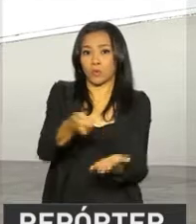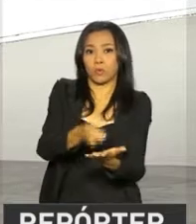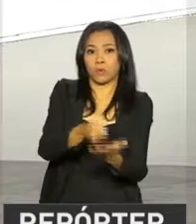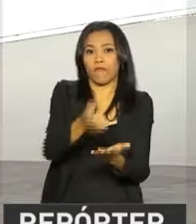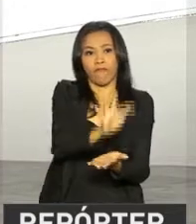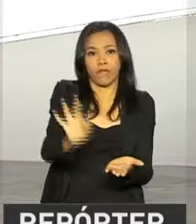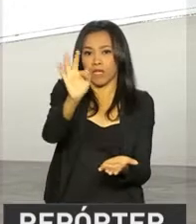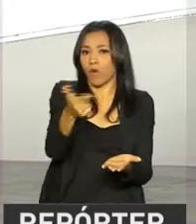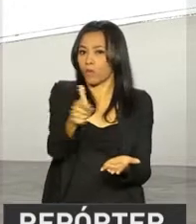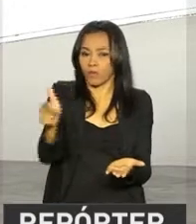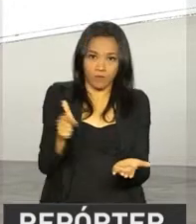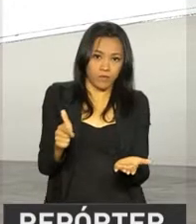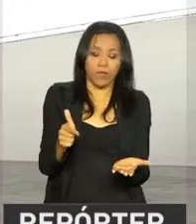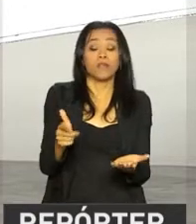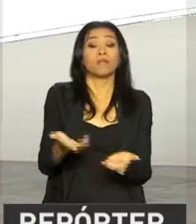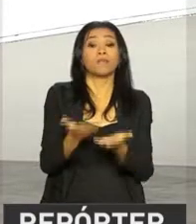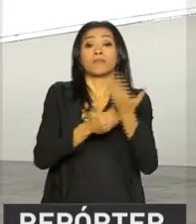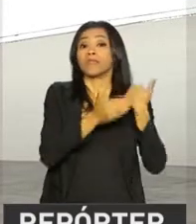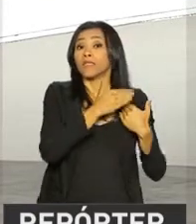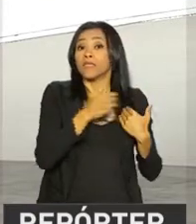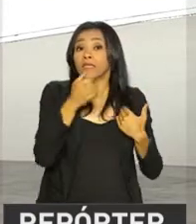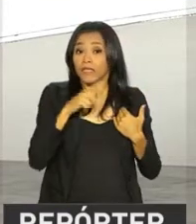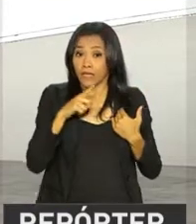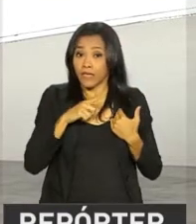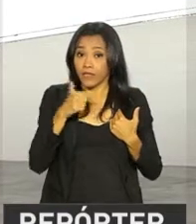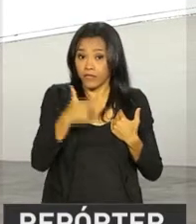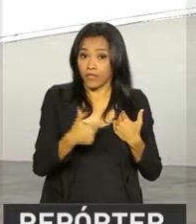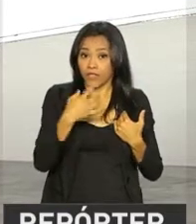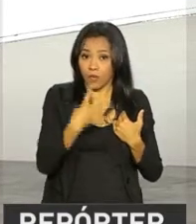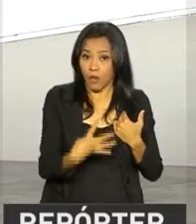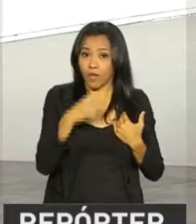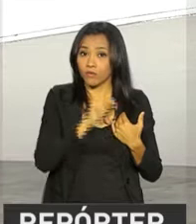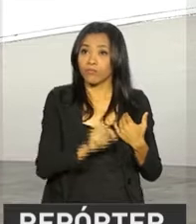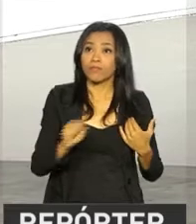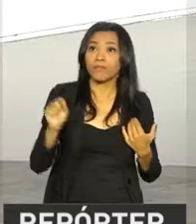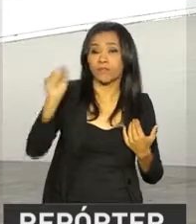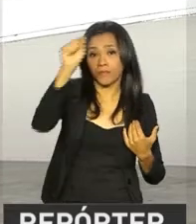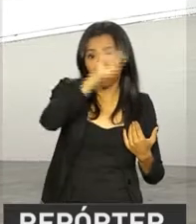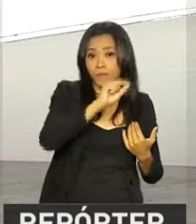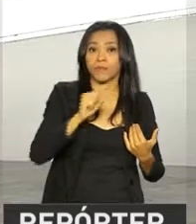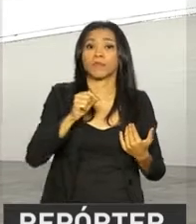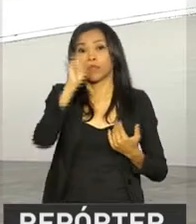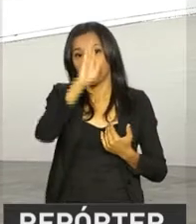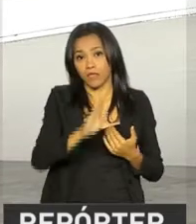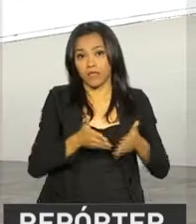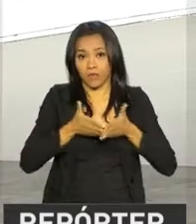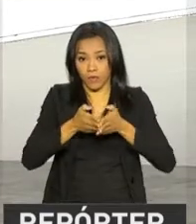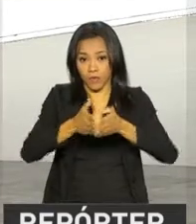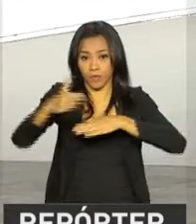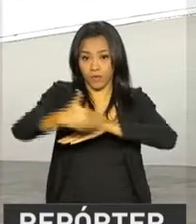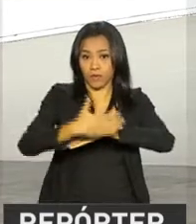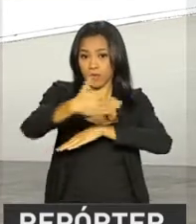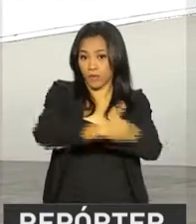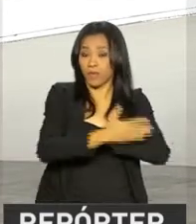federais. Atualmente, há 24 zonas em operação no país. E à